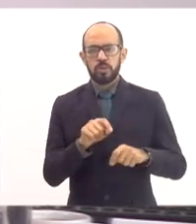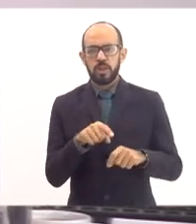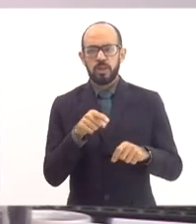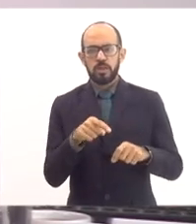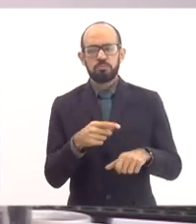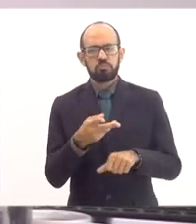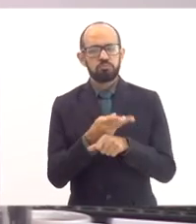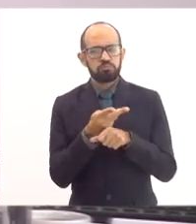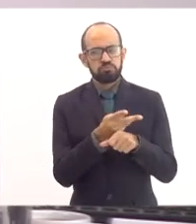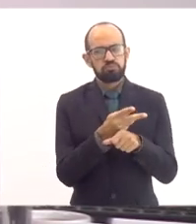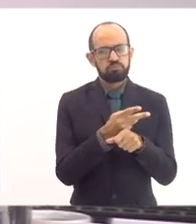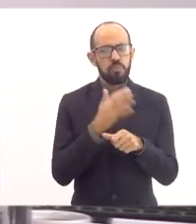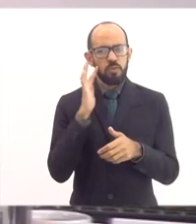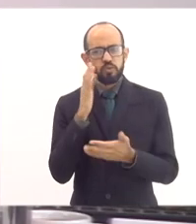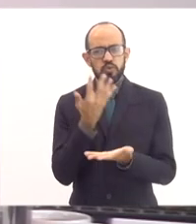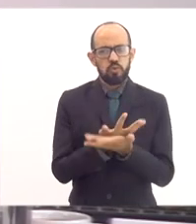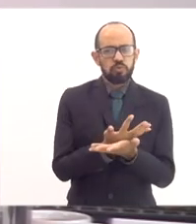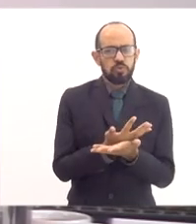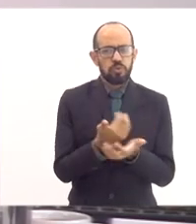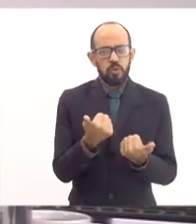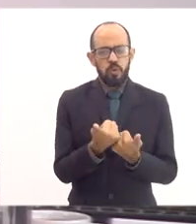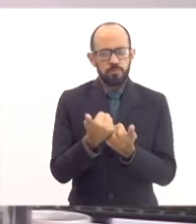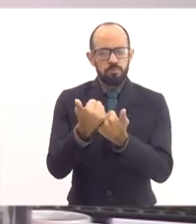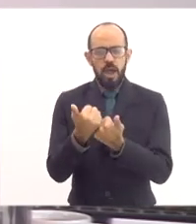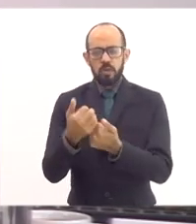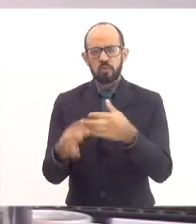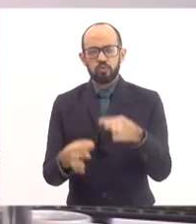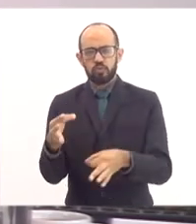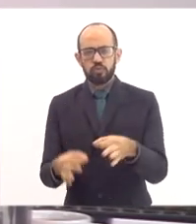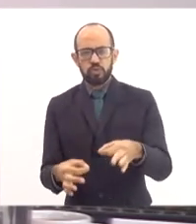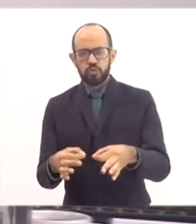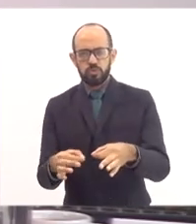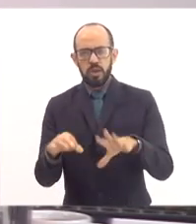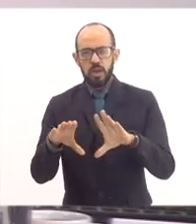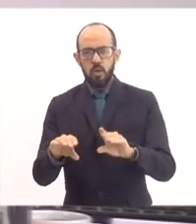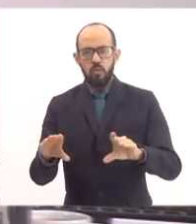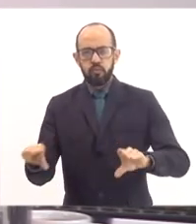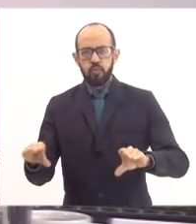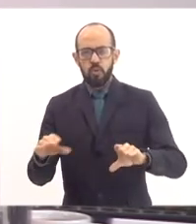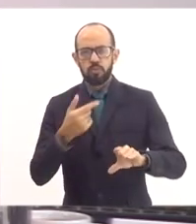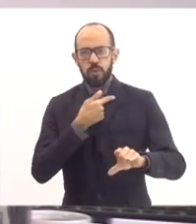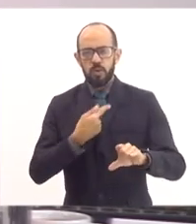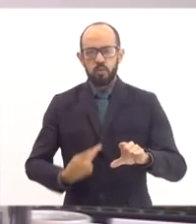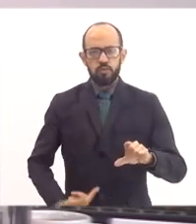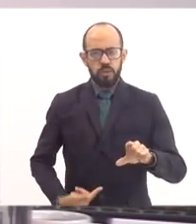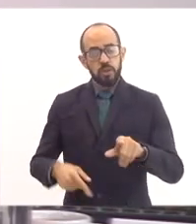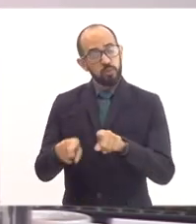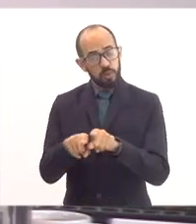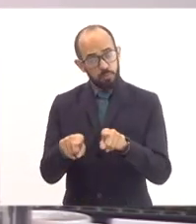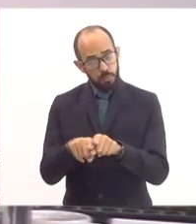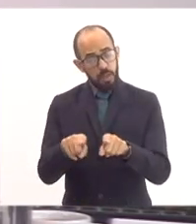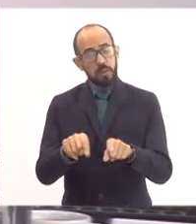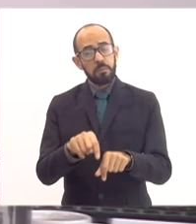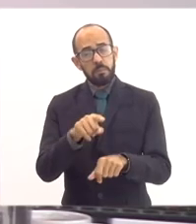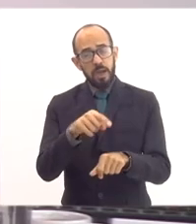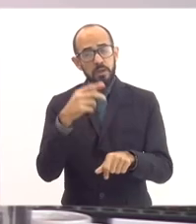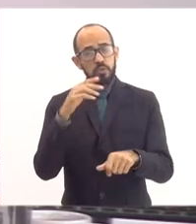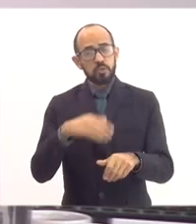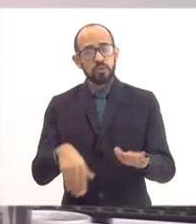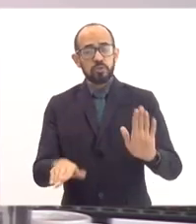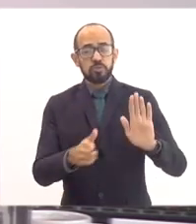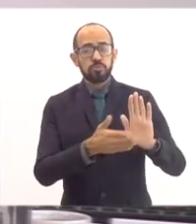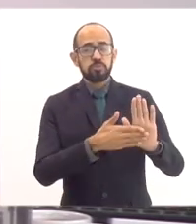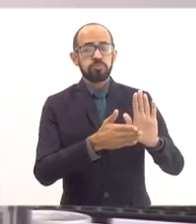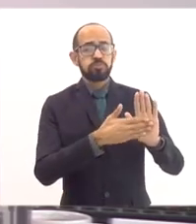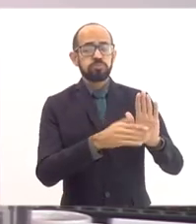sempre a solução amparada juridicamente para dar conforto tanto para o governo quanto também para os concursandos, para que não haja no futuro